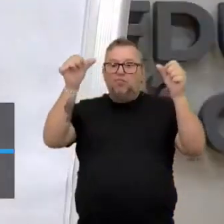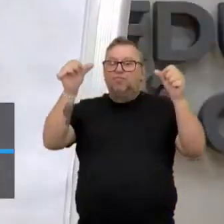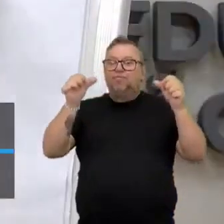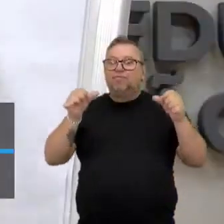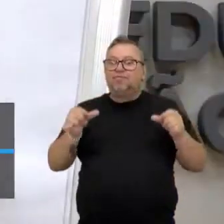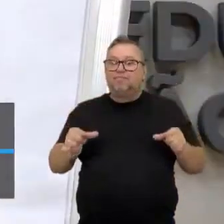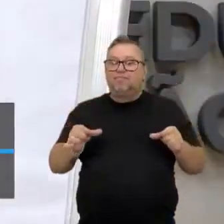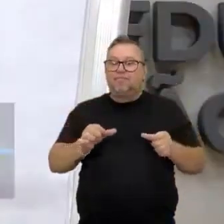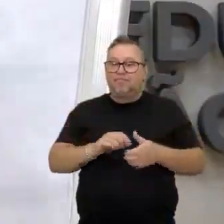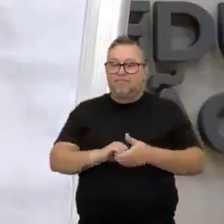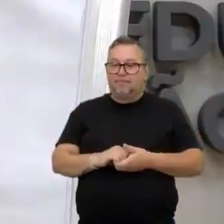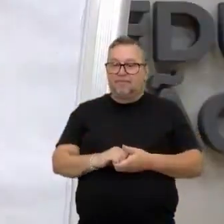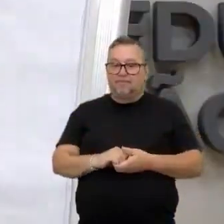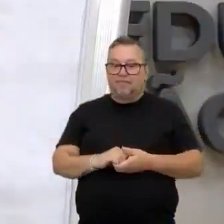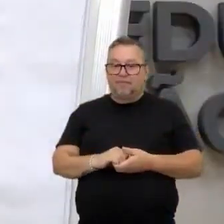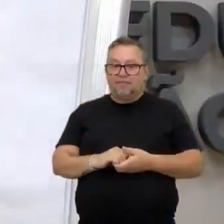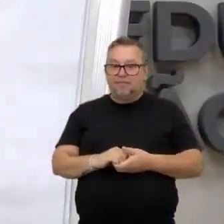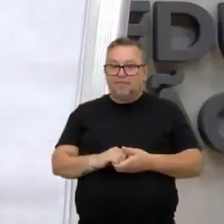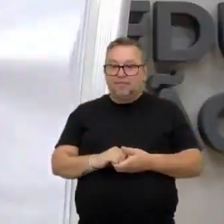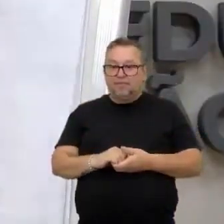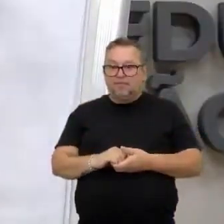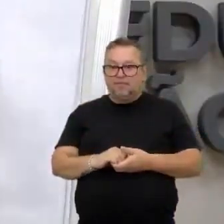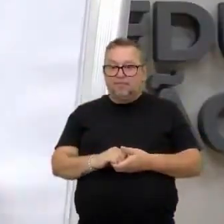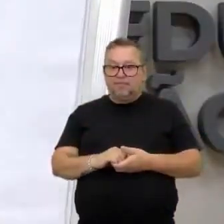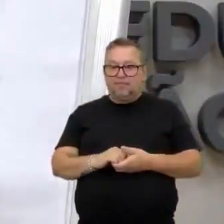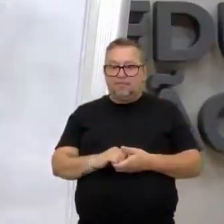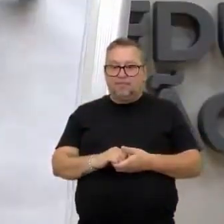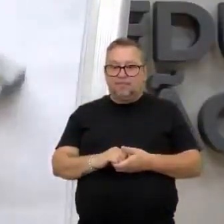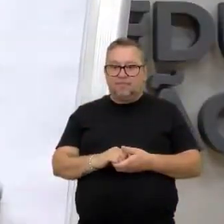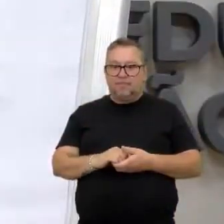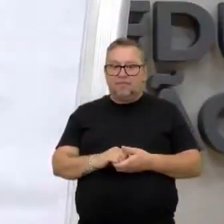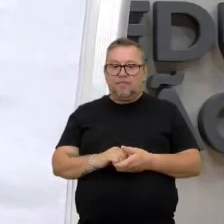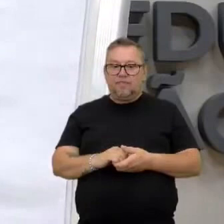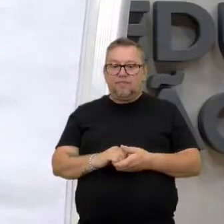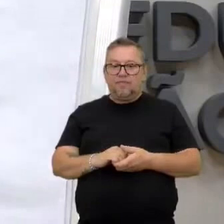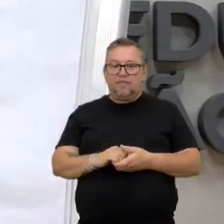colar. Deixa bem